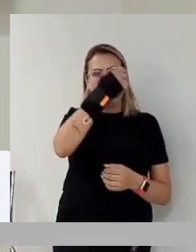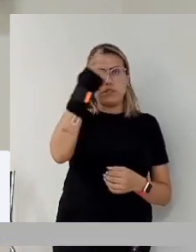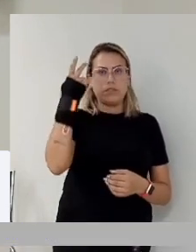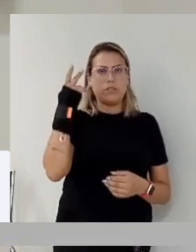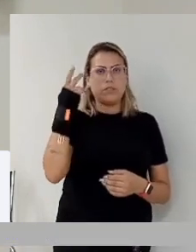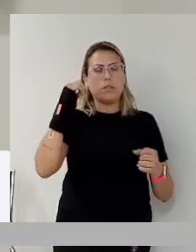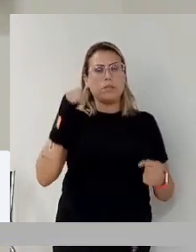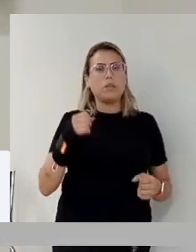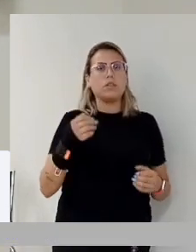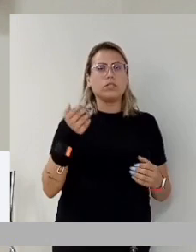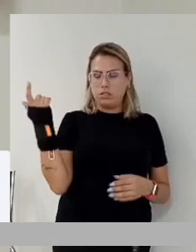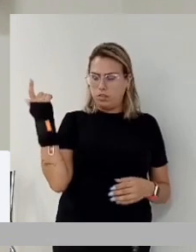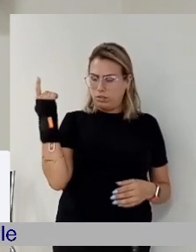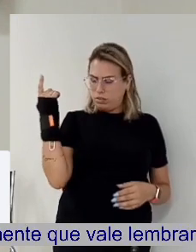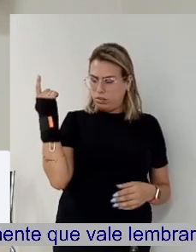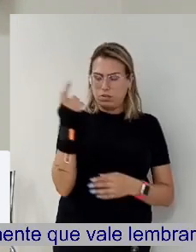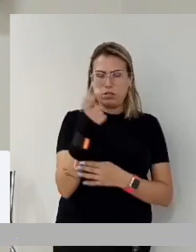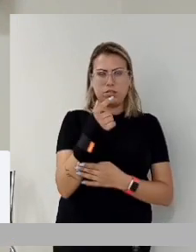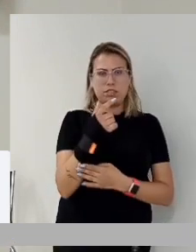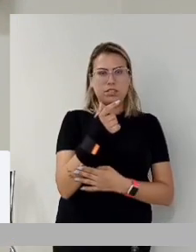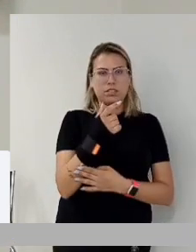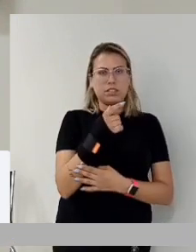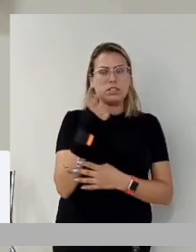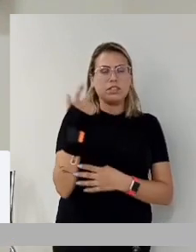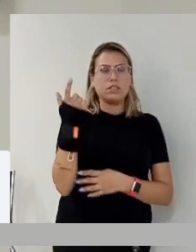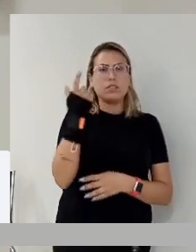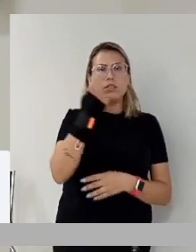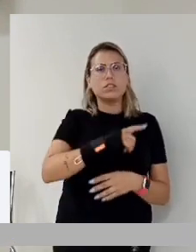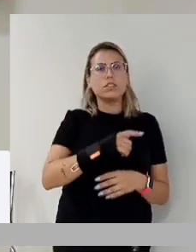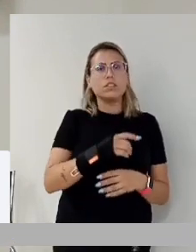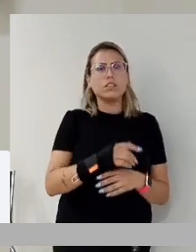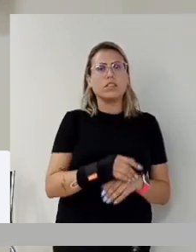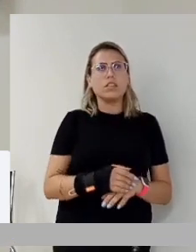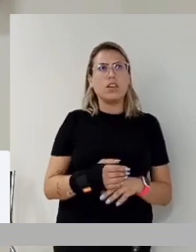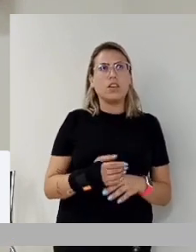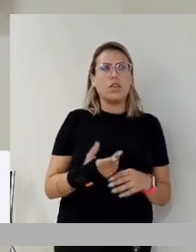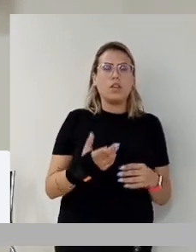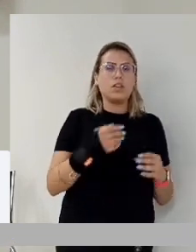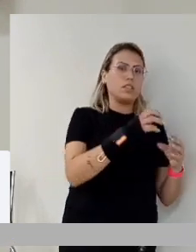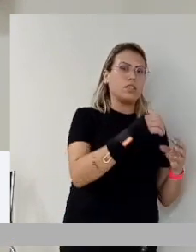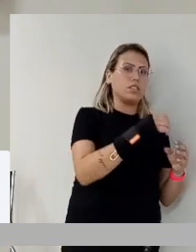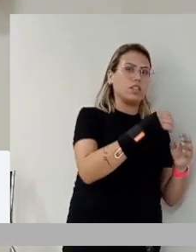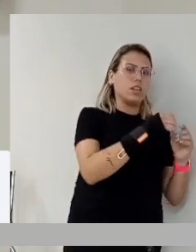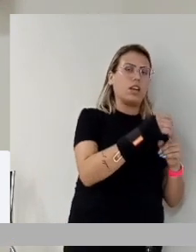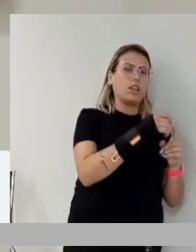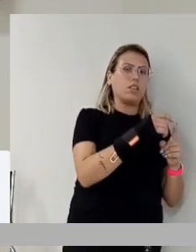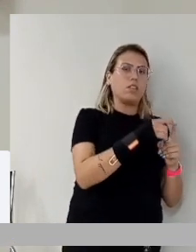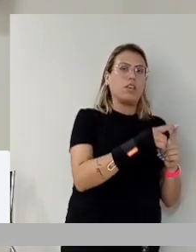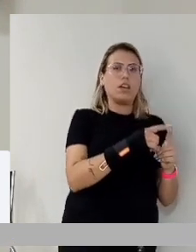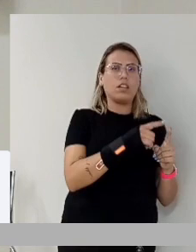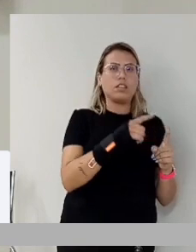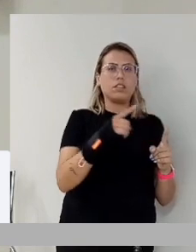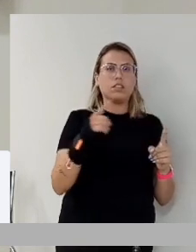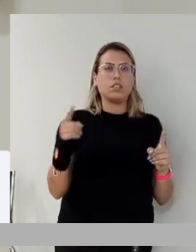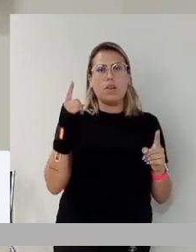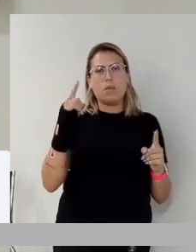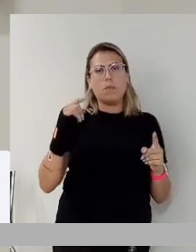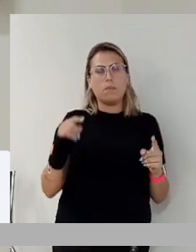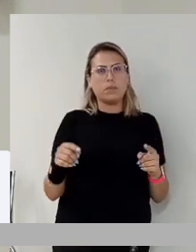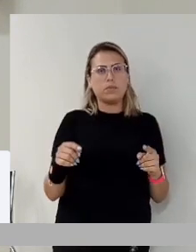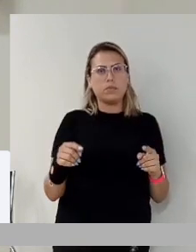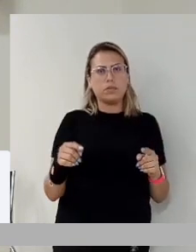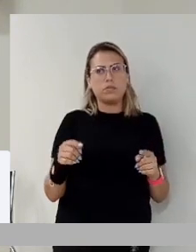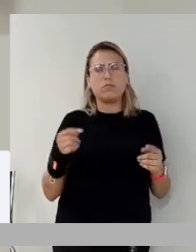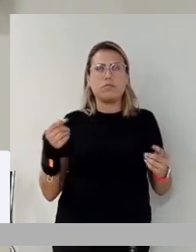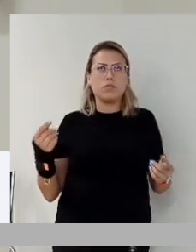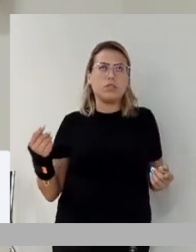novamente que vai lembrar que o iqm ele vai de zero a a a de zero a um ponto certo vai de 0 um ponto